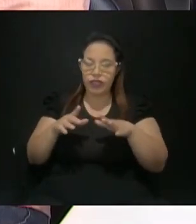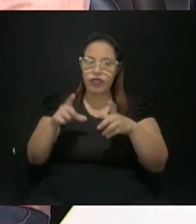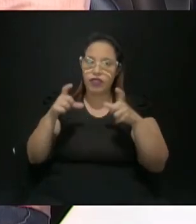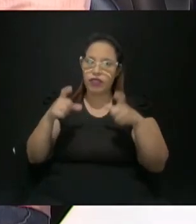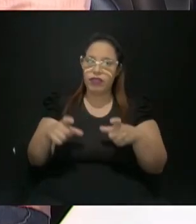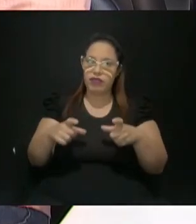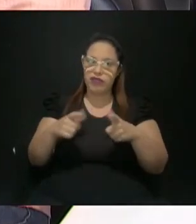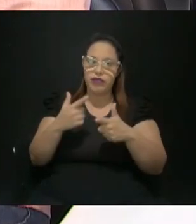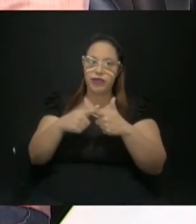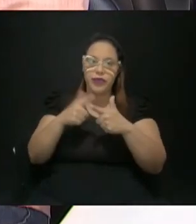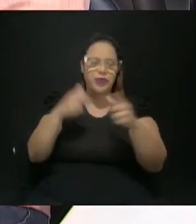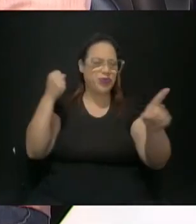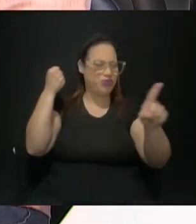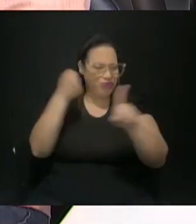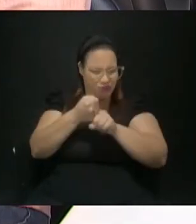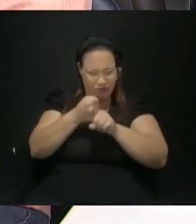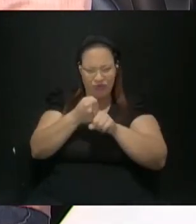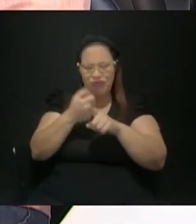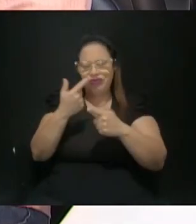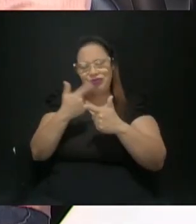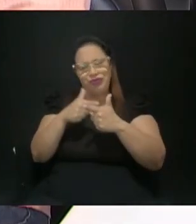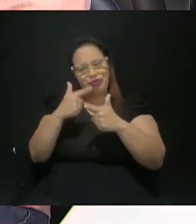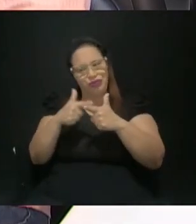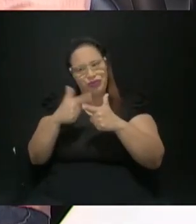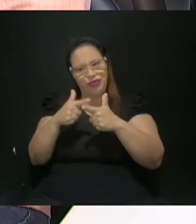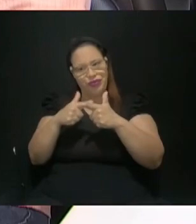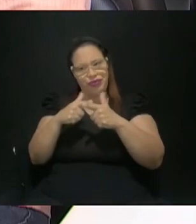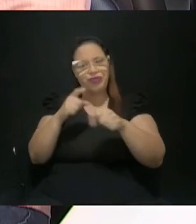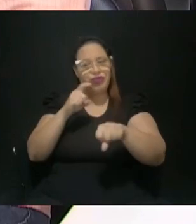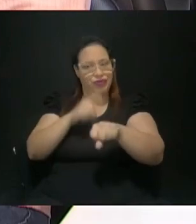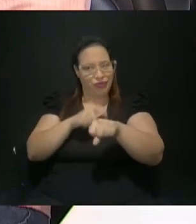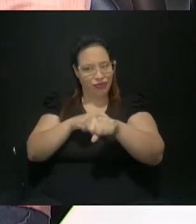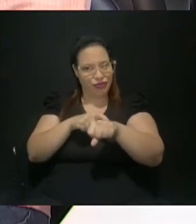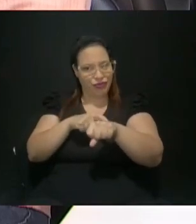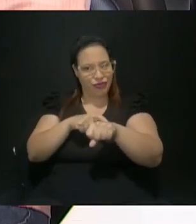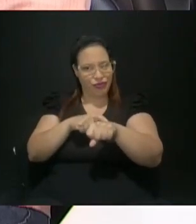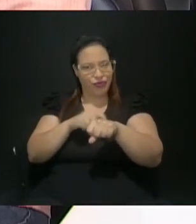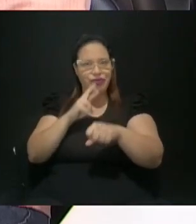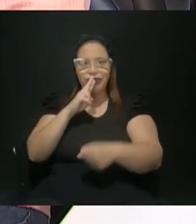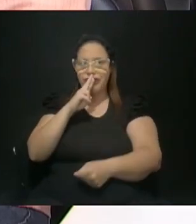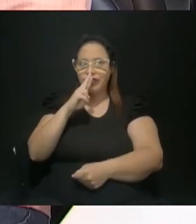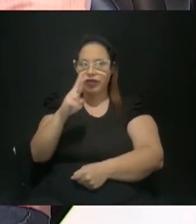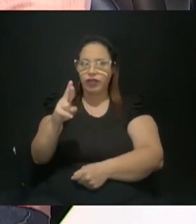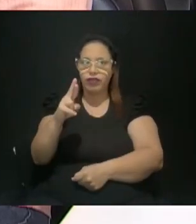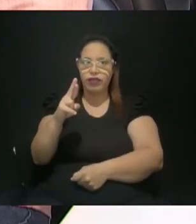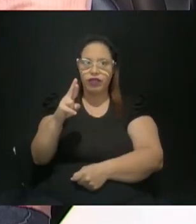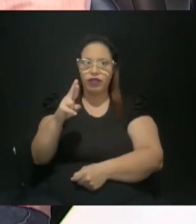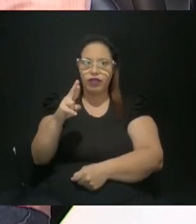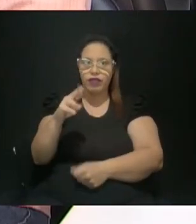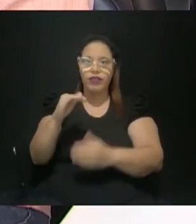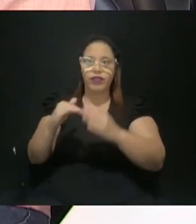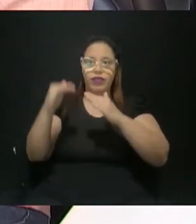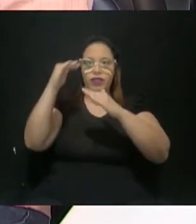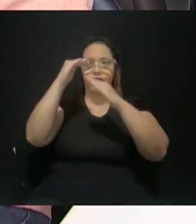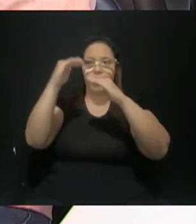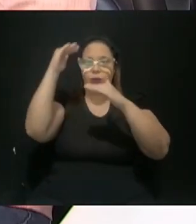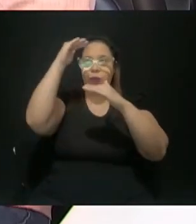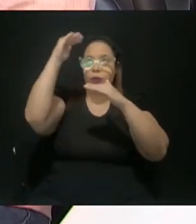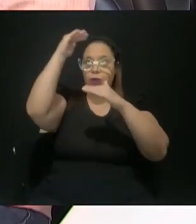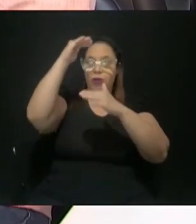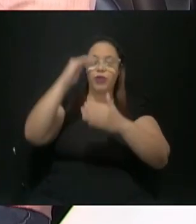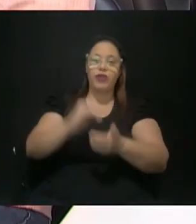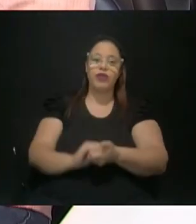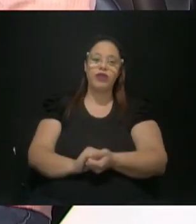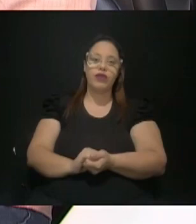impacto que esse problema está causando, nós temos X tempo para resolver. Se não resolver nesse tempo, a gente vai escalando para equipes superiores. Certo. E às